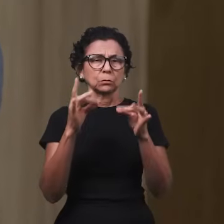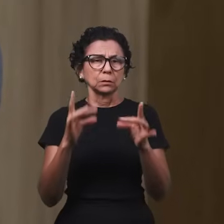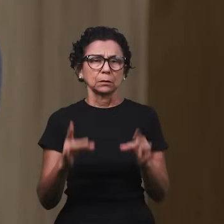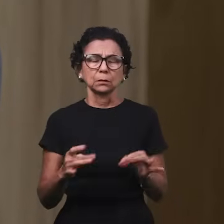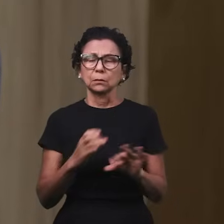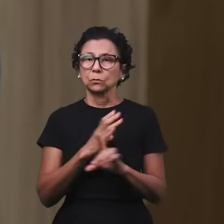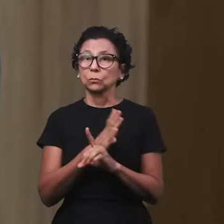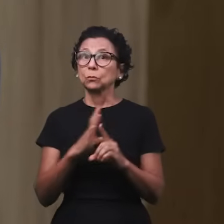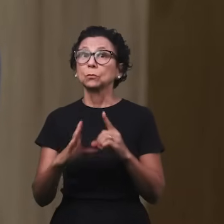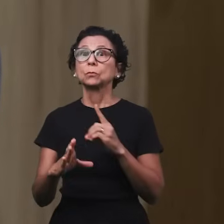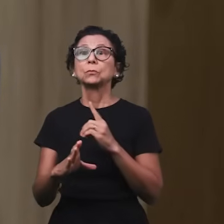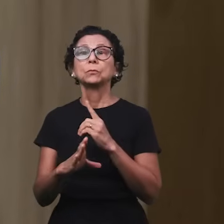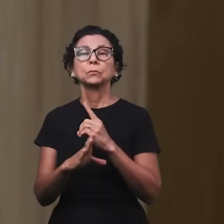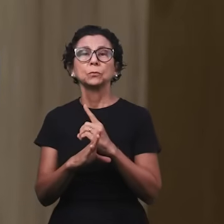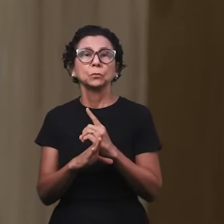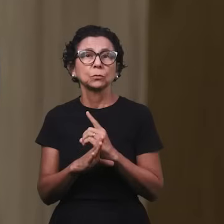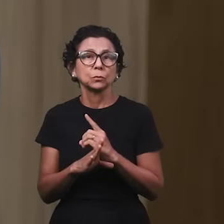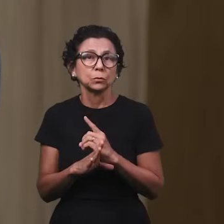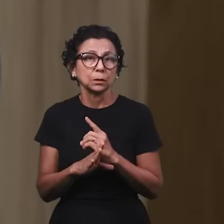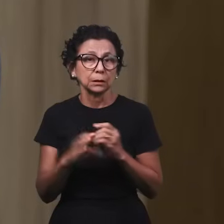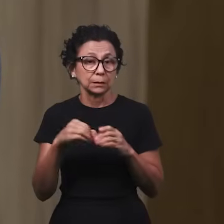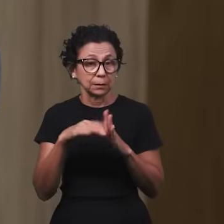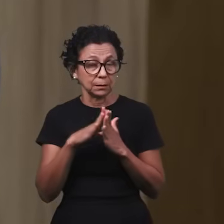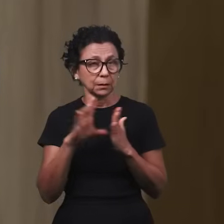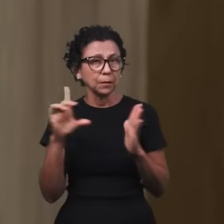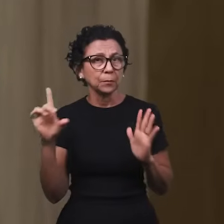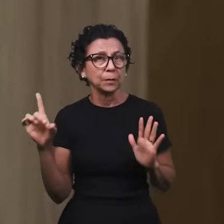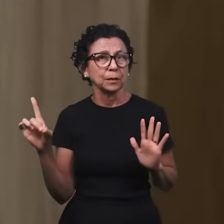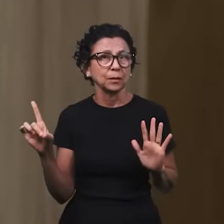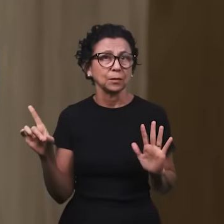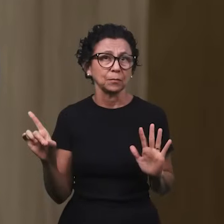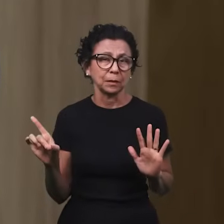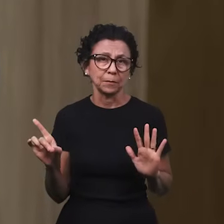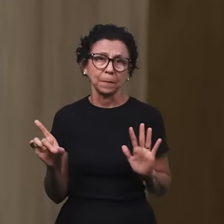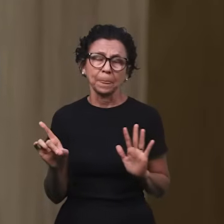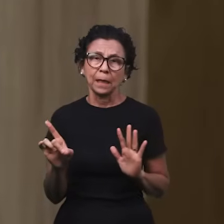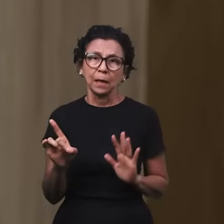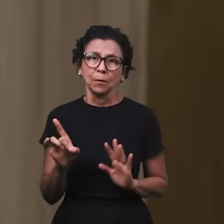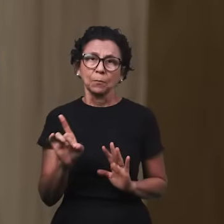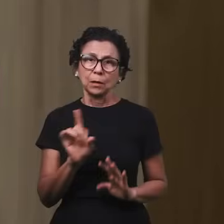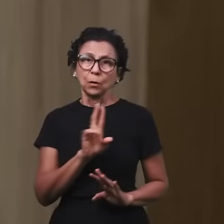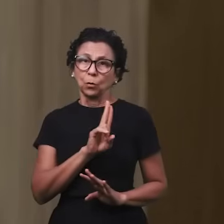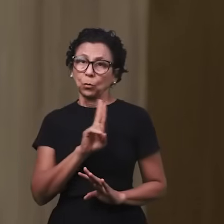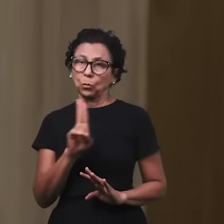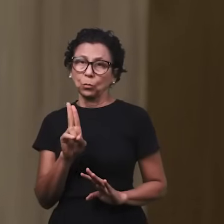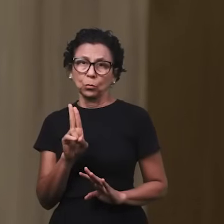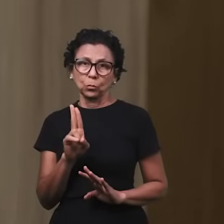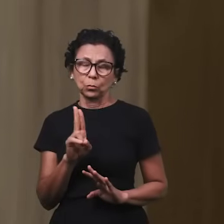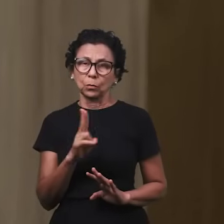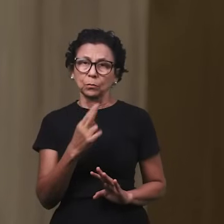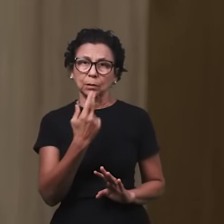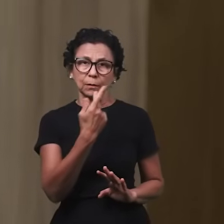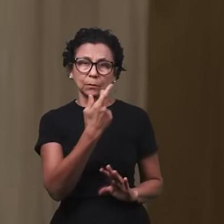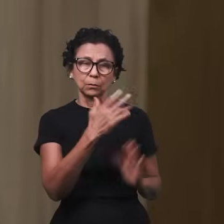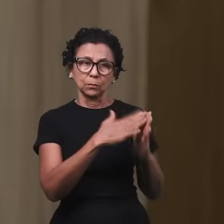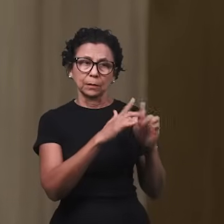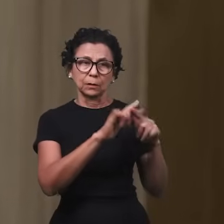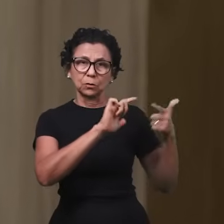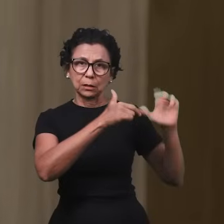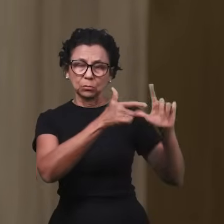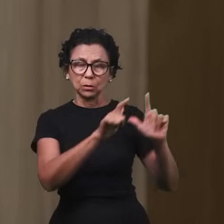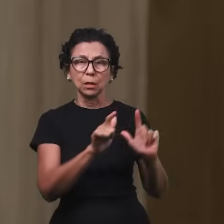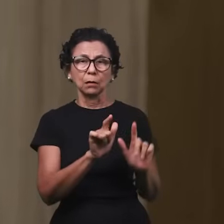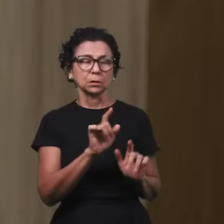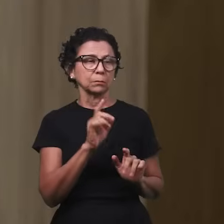tudo dentro da palavra, dentro da Bíblia. Sem dizer para eles que a que igreja que eu pertencia, que eu estava dentro de uma igreja que não era a deles.